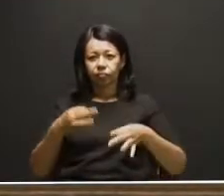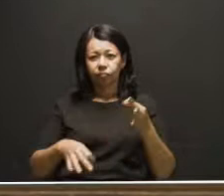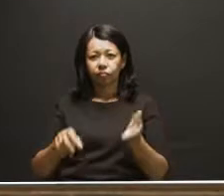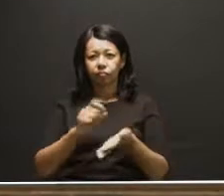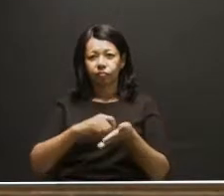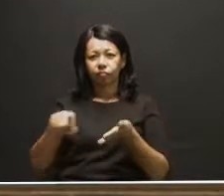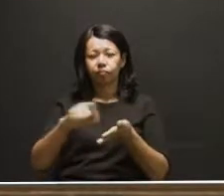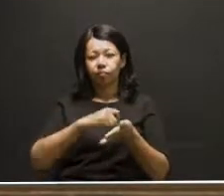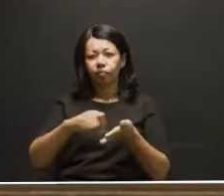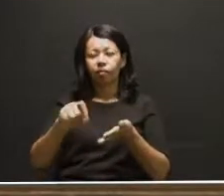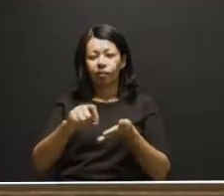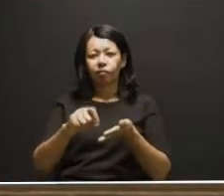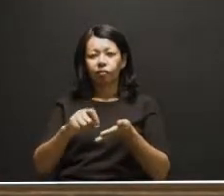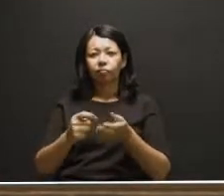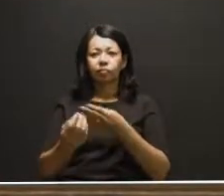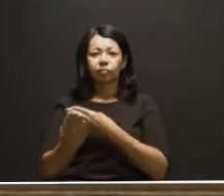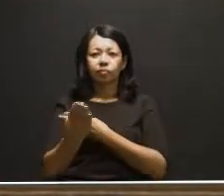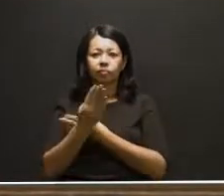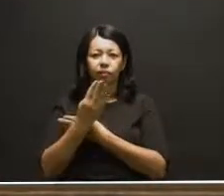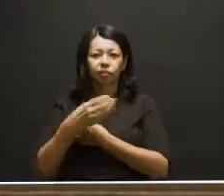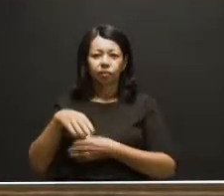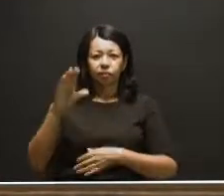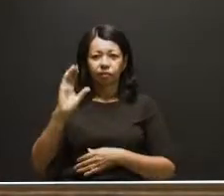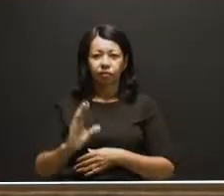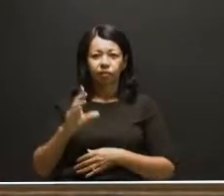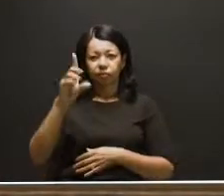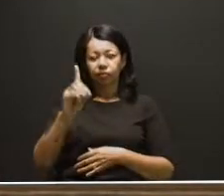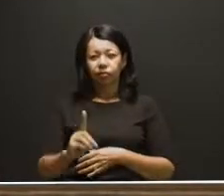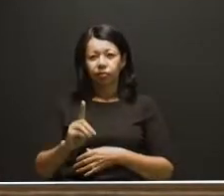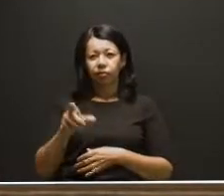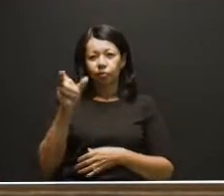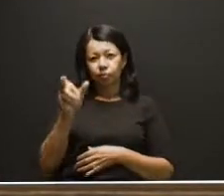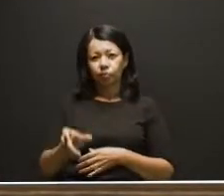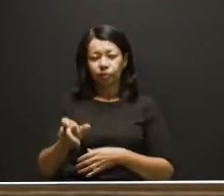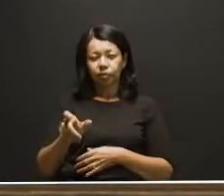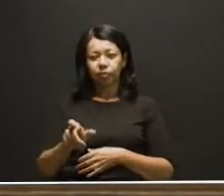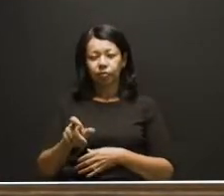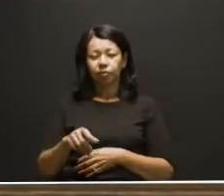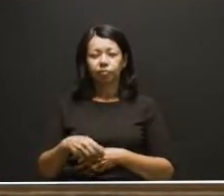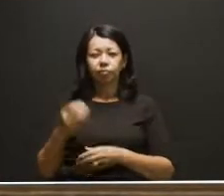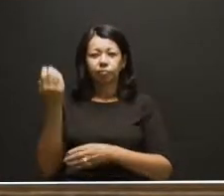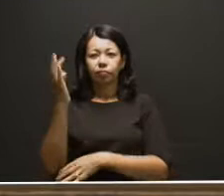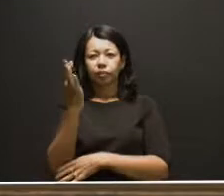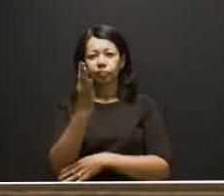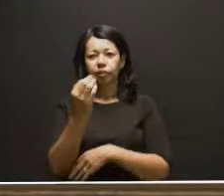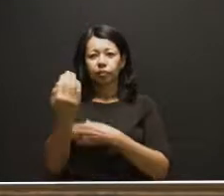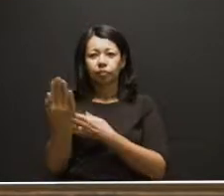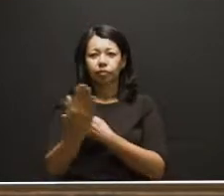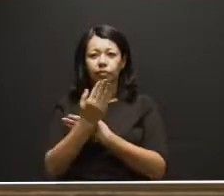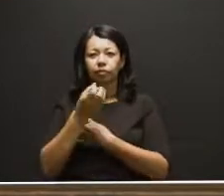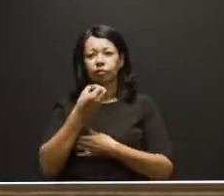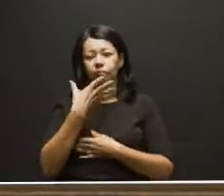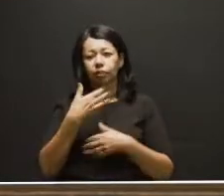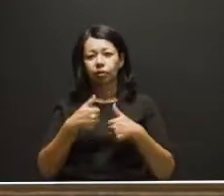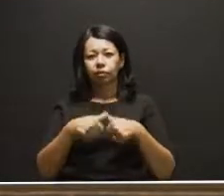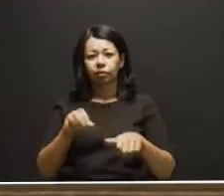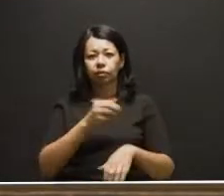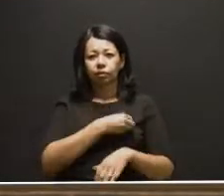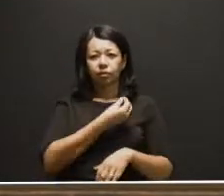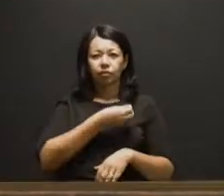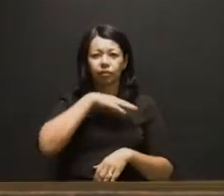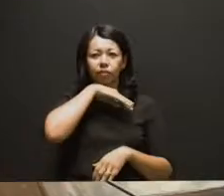justiça e redação da defesa da cidadania dos direitos humanos e de meio ambiente e proteção e bem-estar da vida